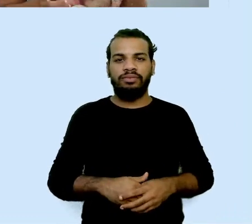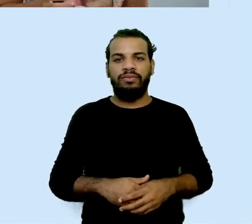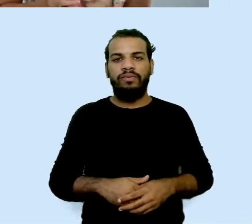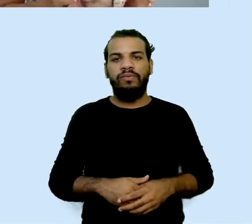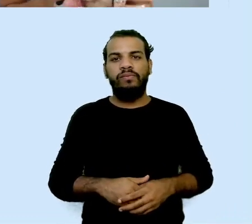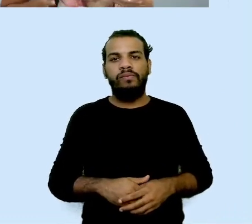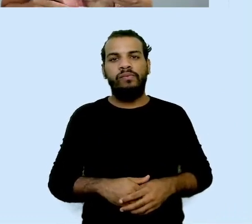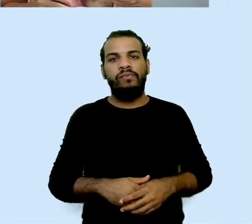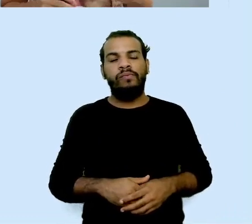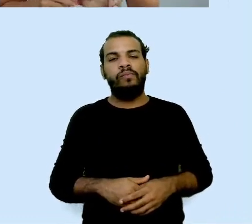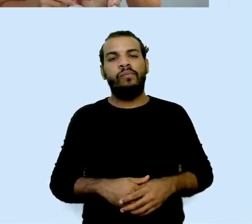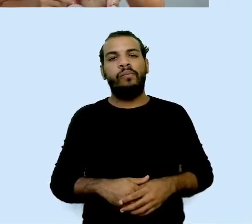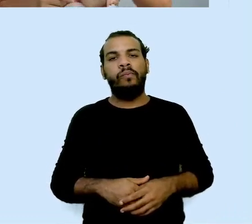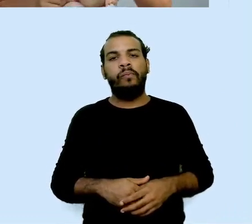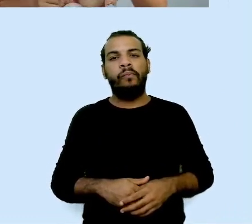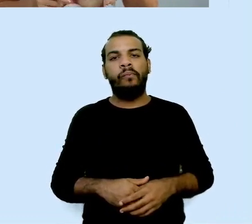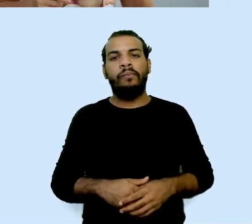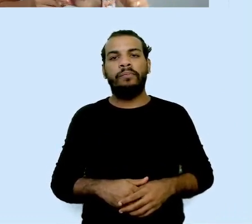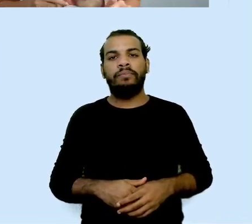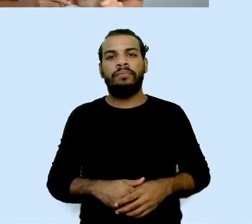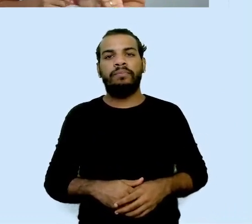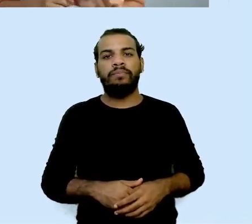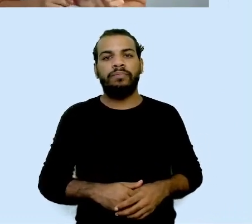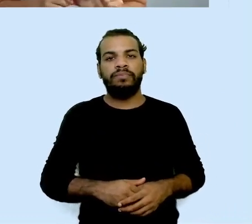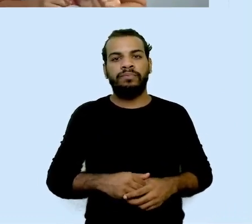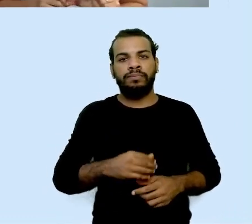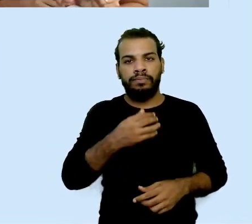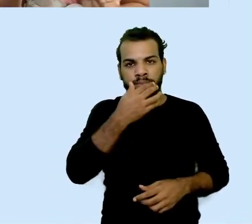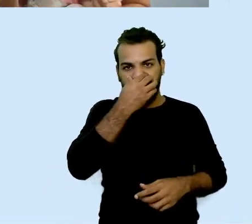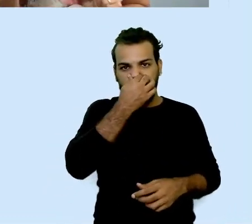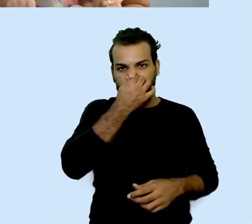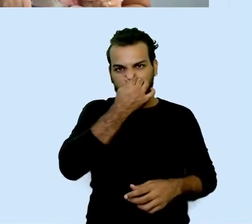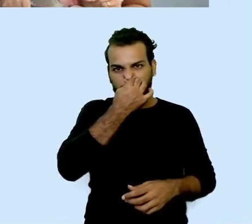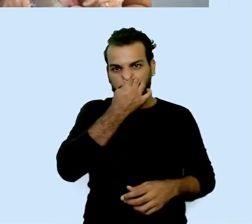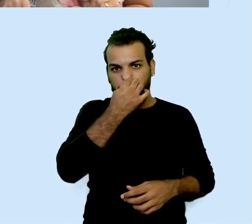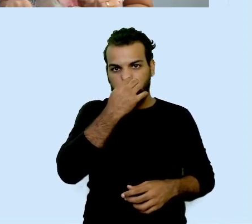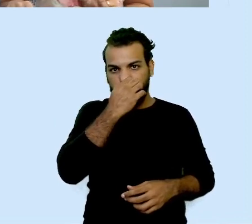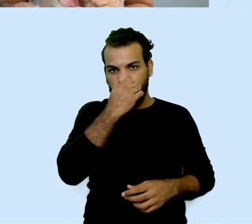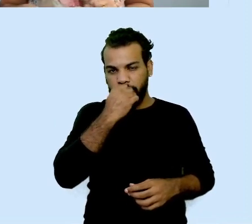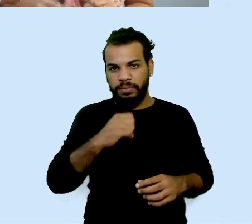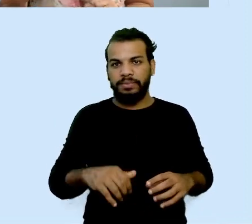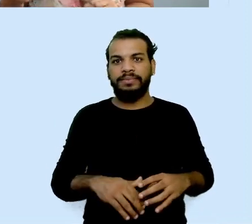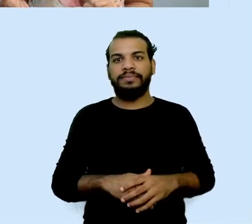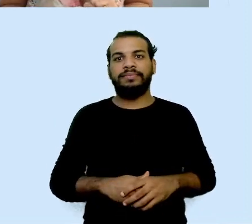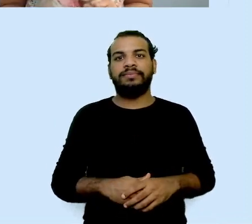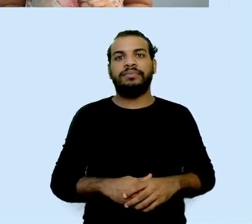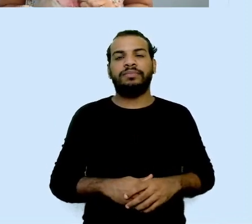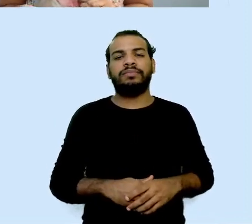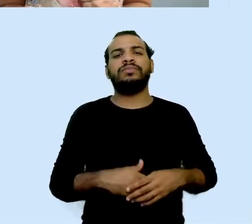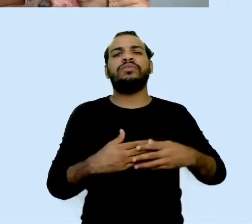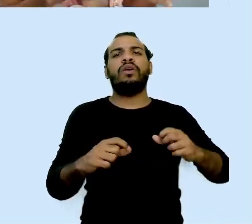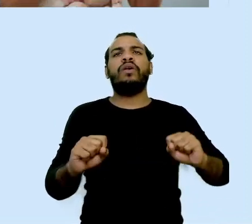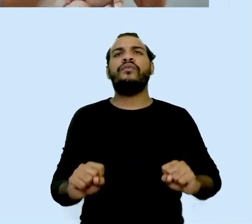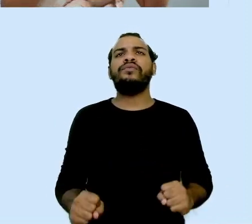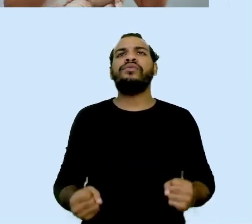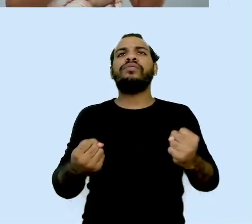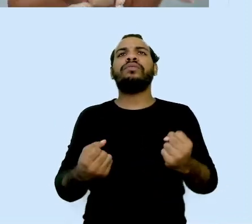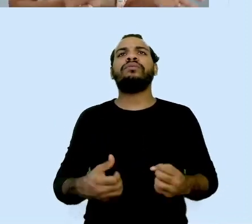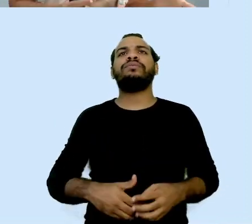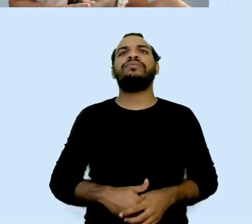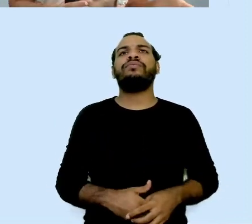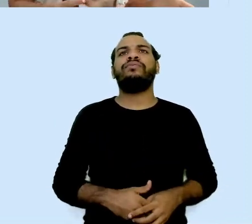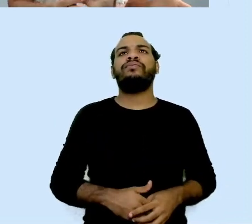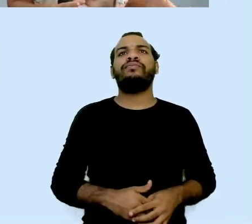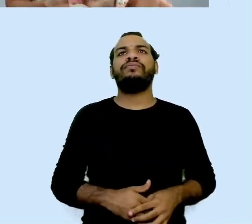que afirmações são essas? O que é que essa trilha sonora favorece e fortalece? Vem